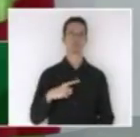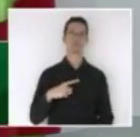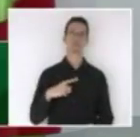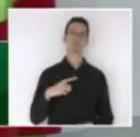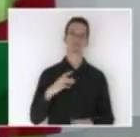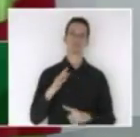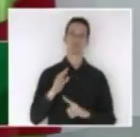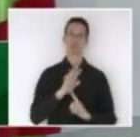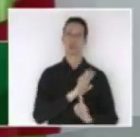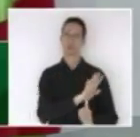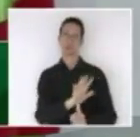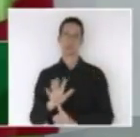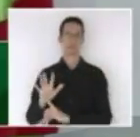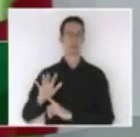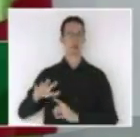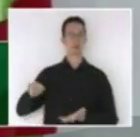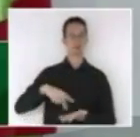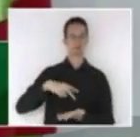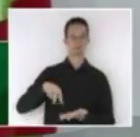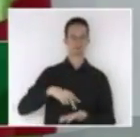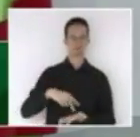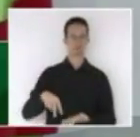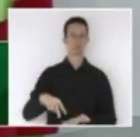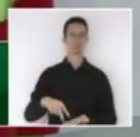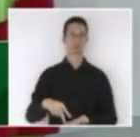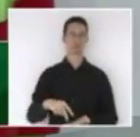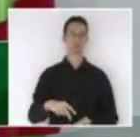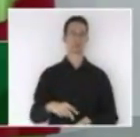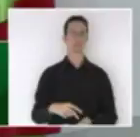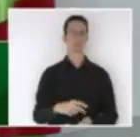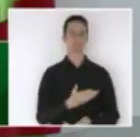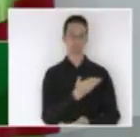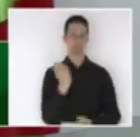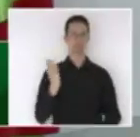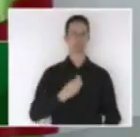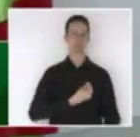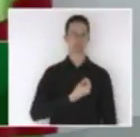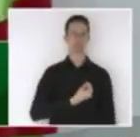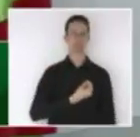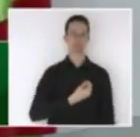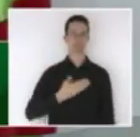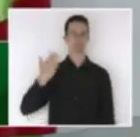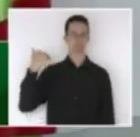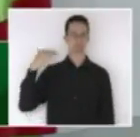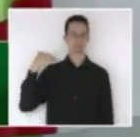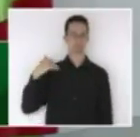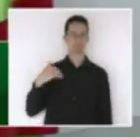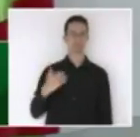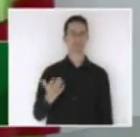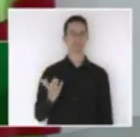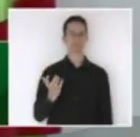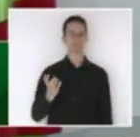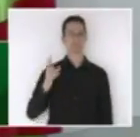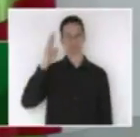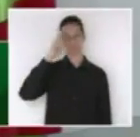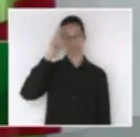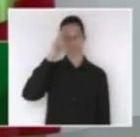de dança, e que muitos aí estavam presentes. Então, queria fazer esse registro.